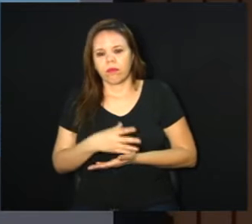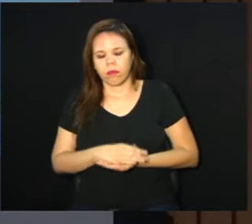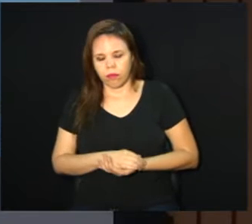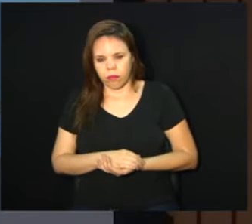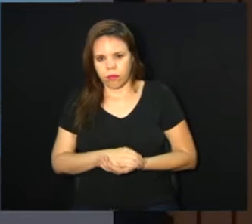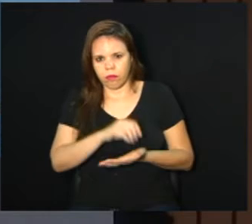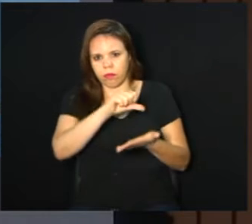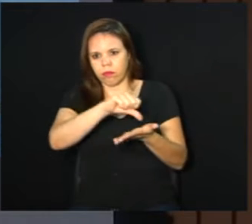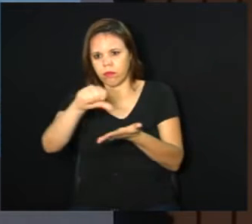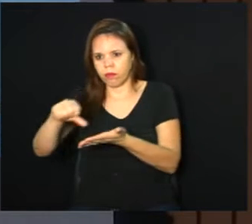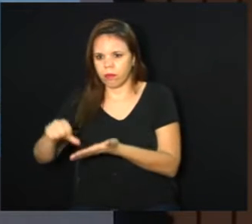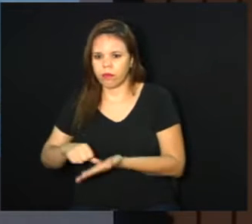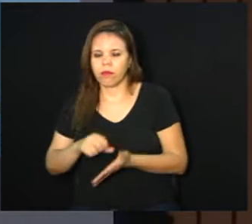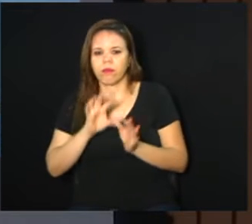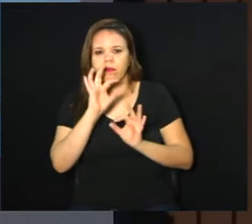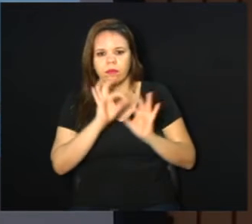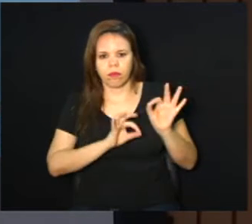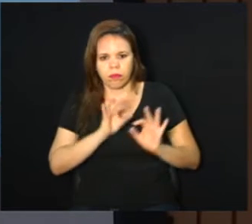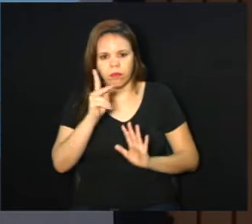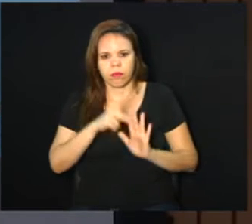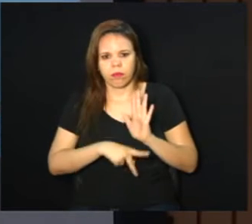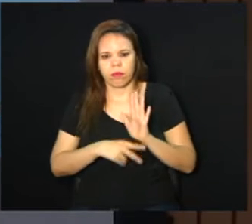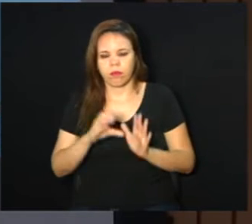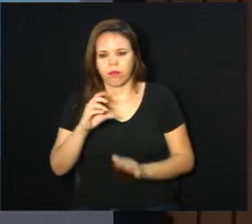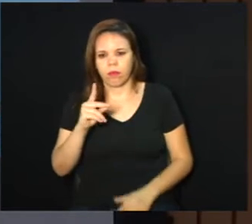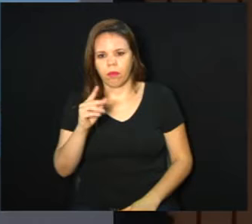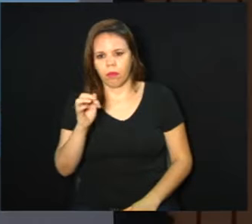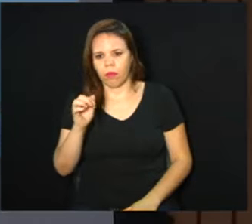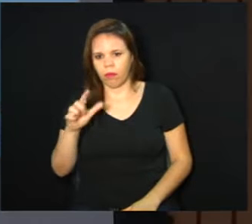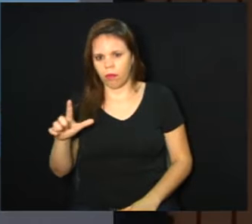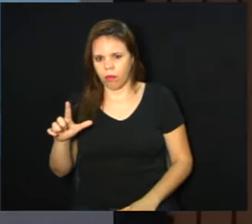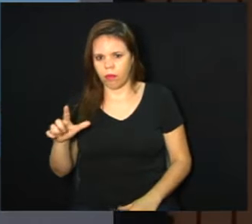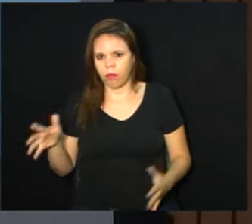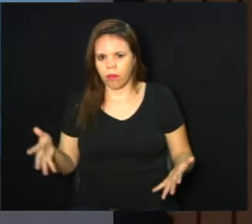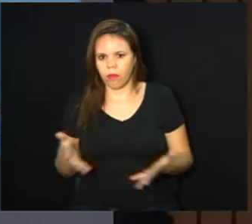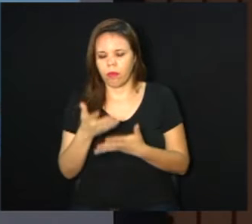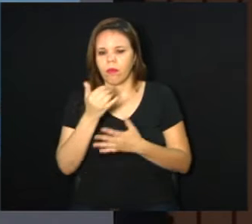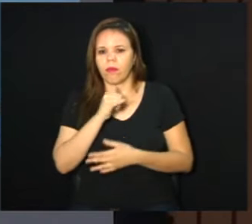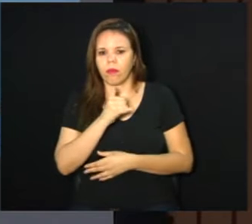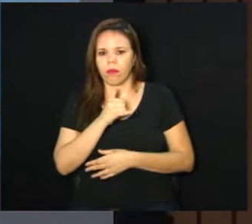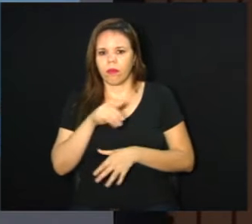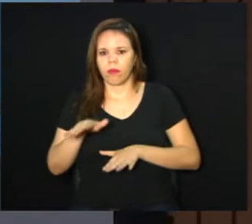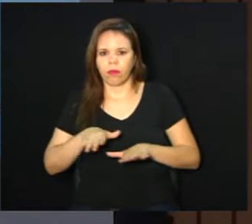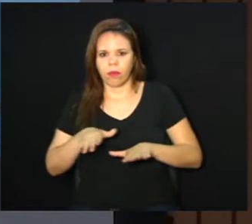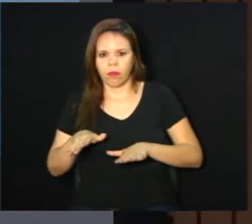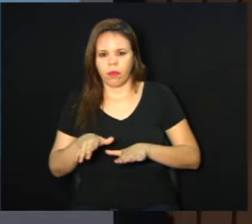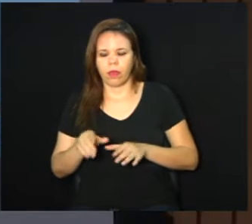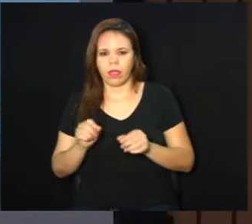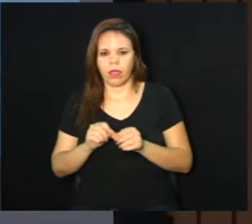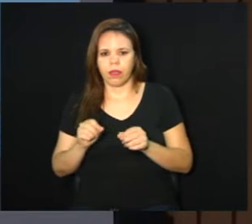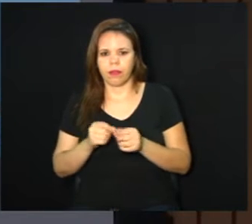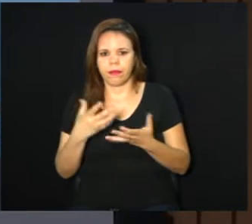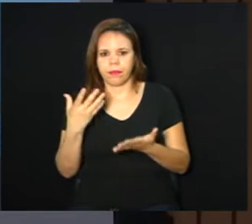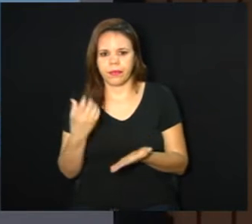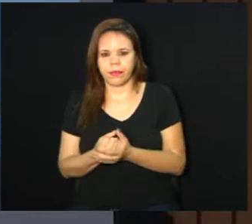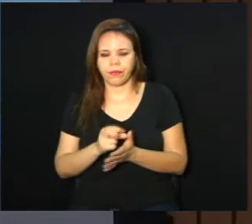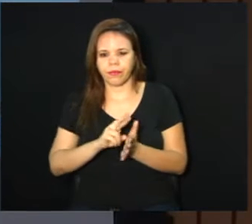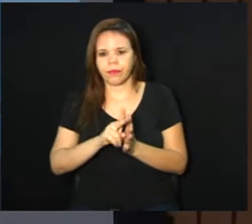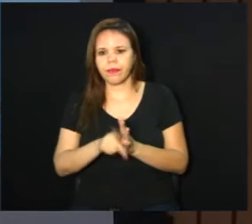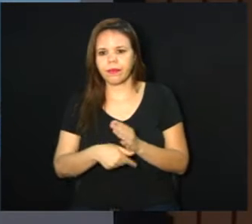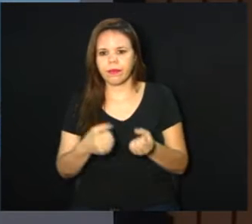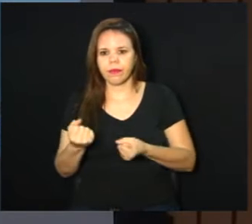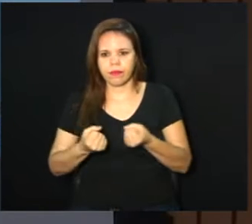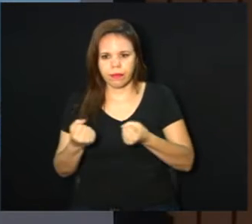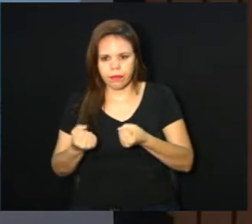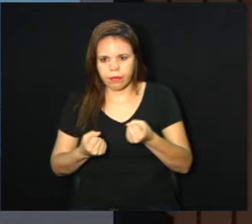setor, a regulação. Foi aí que a CPFL lançou o programa Emotive de mobilidade elétrica. e fez a aquisição de diversos veículos